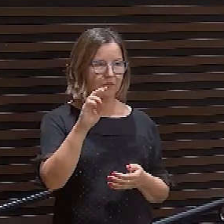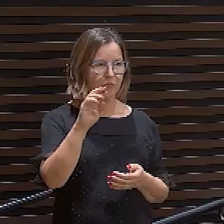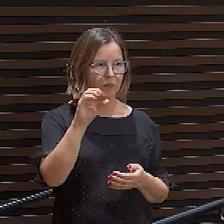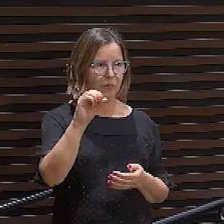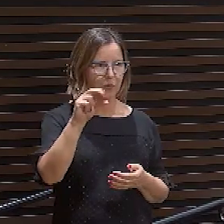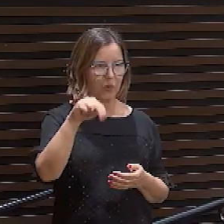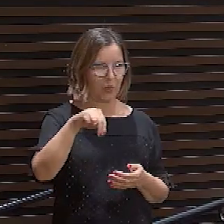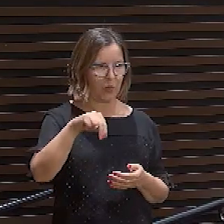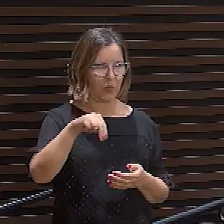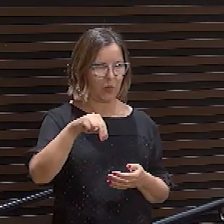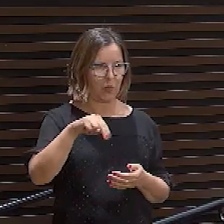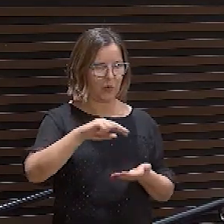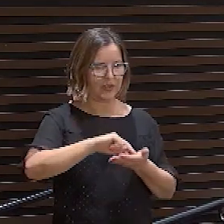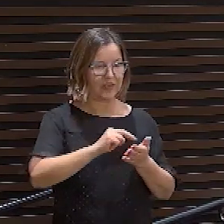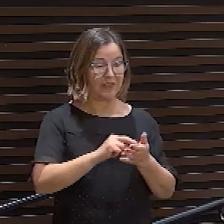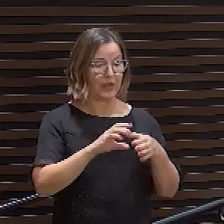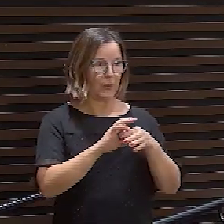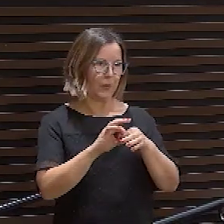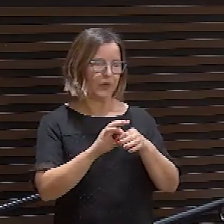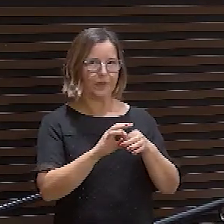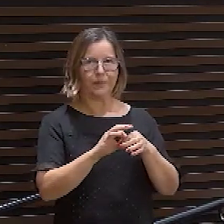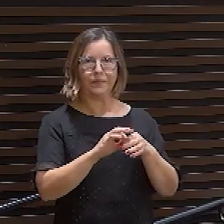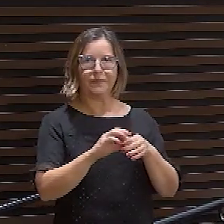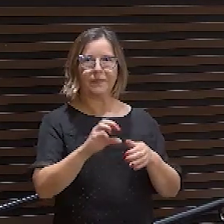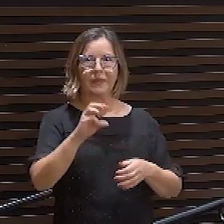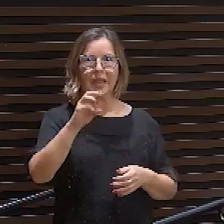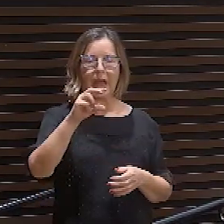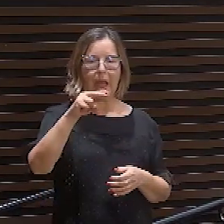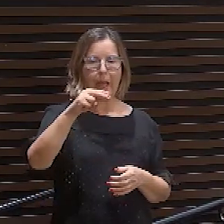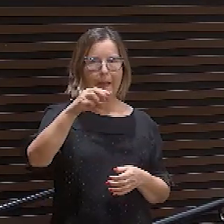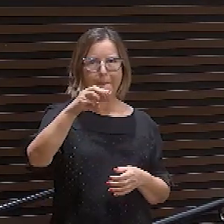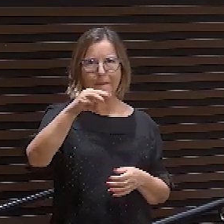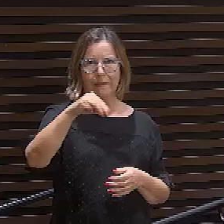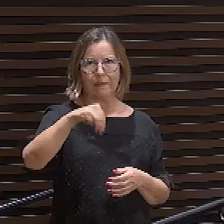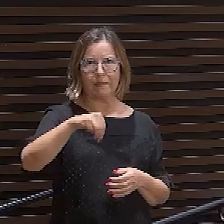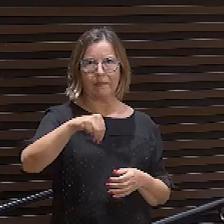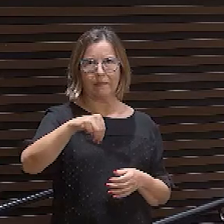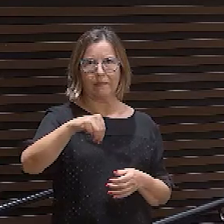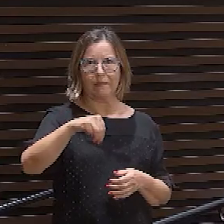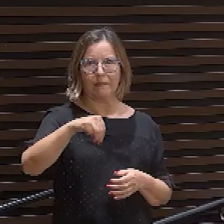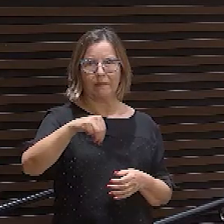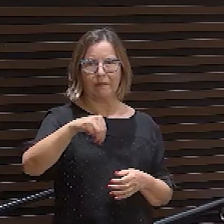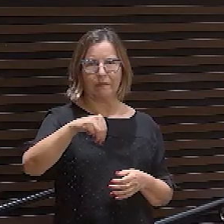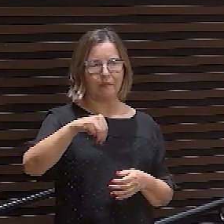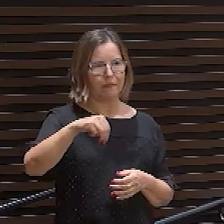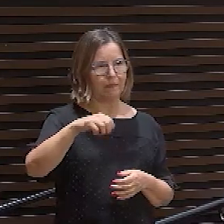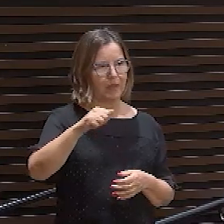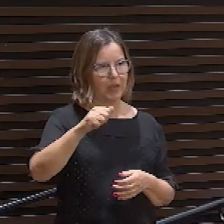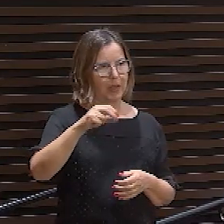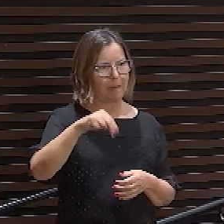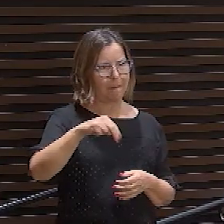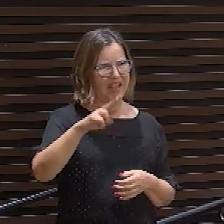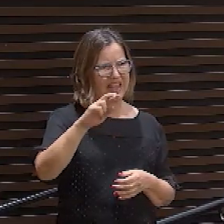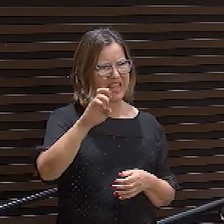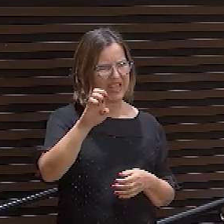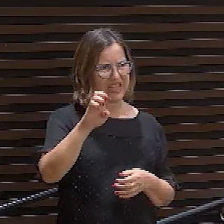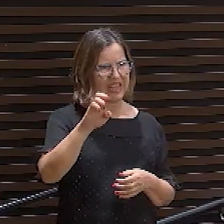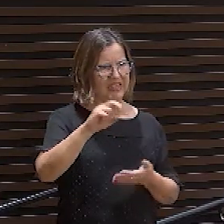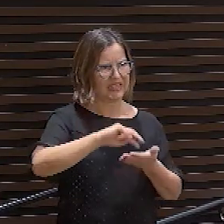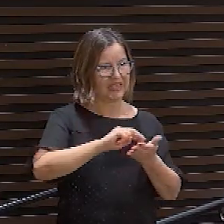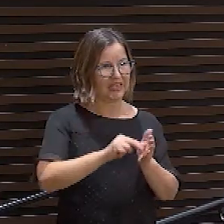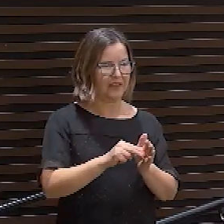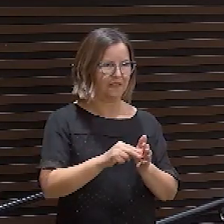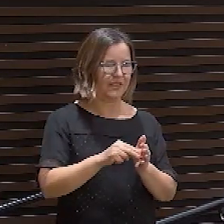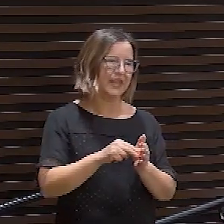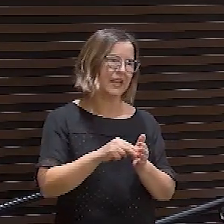Mamré significa firmeza. Nós só vamos ter firmeza quando tivermos comunhão com